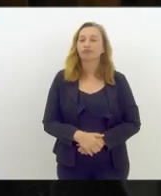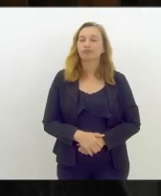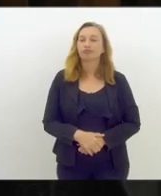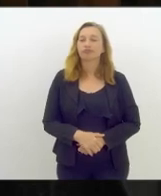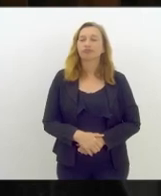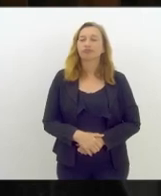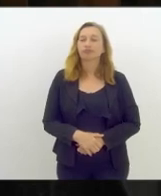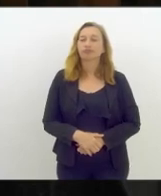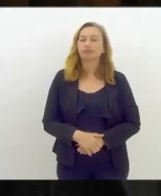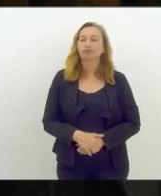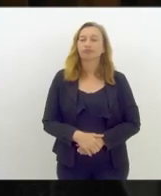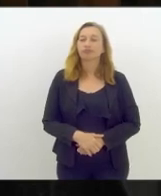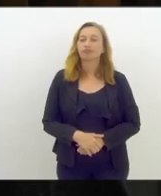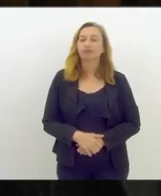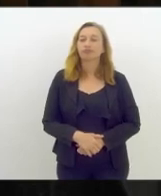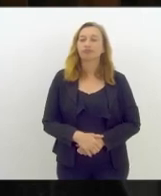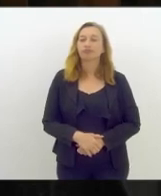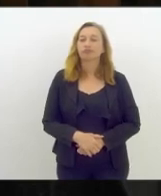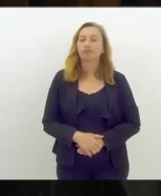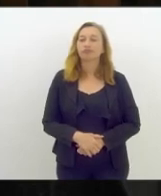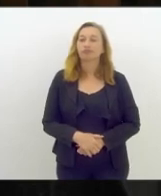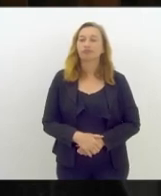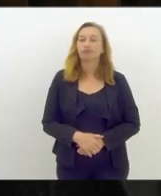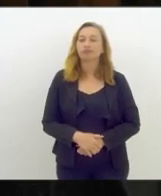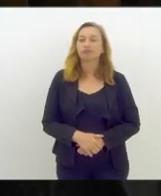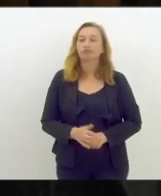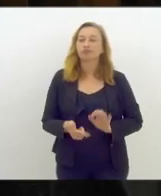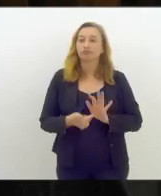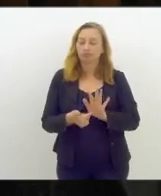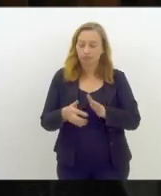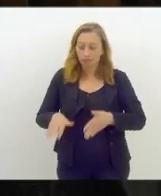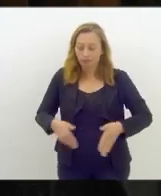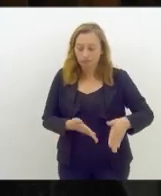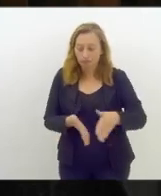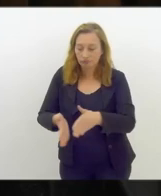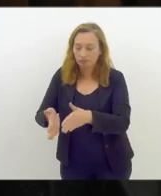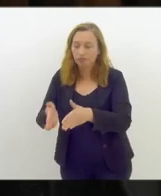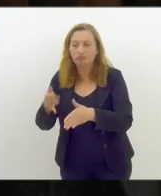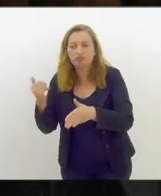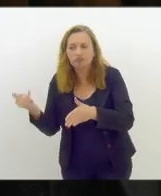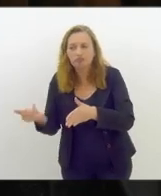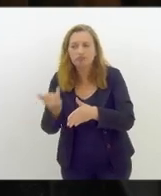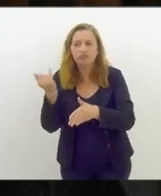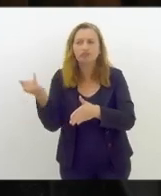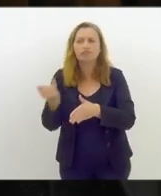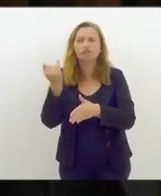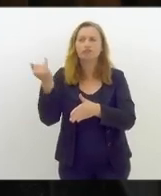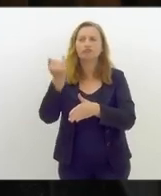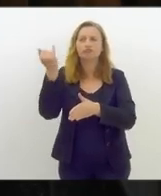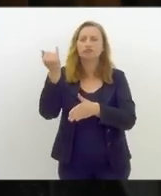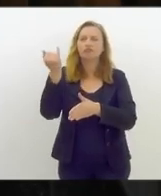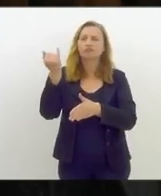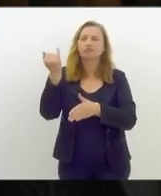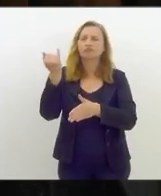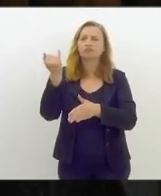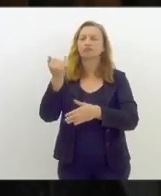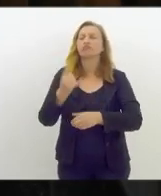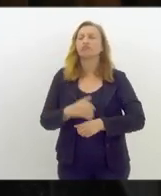nos aponta ainda caminhos importantes a serem